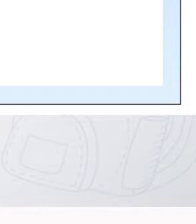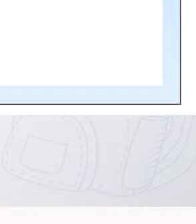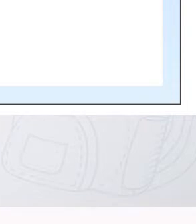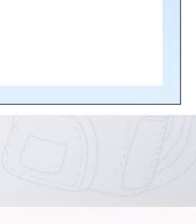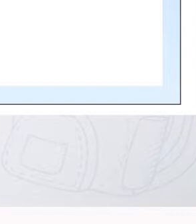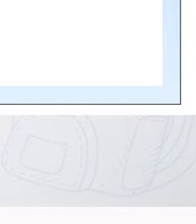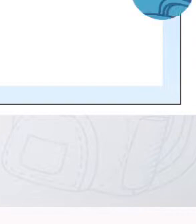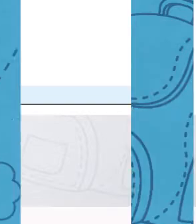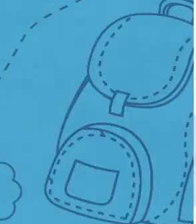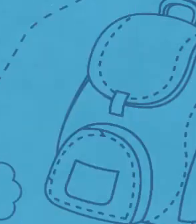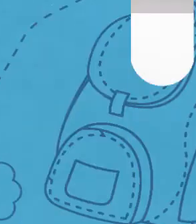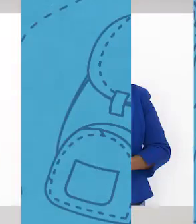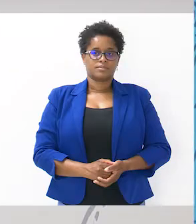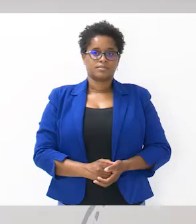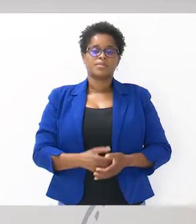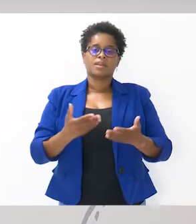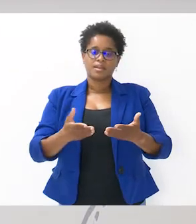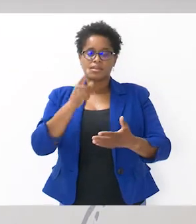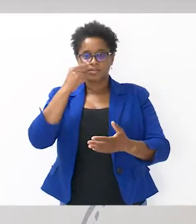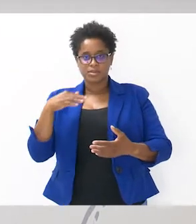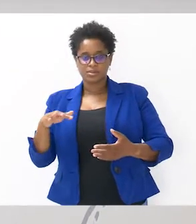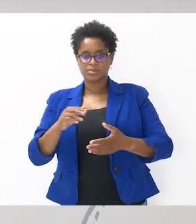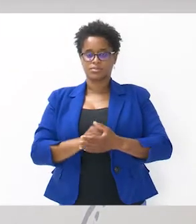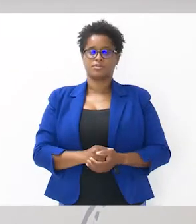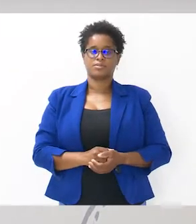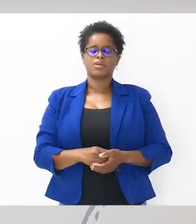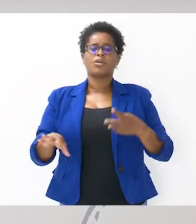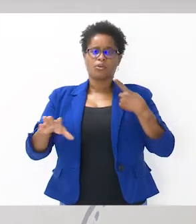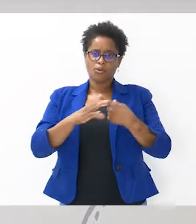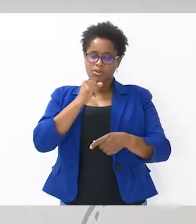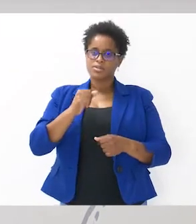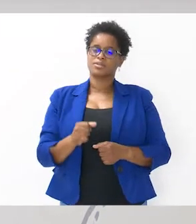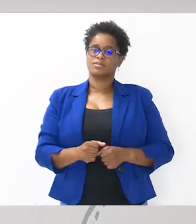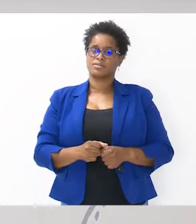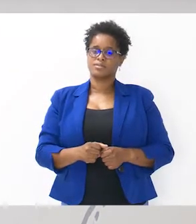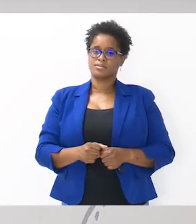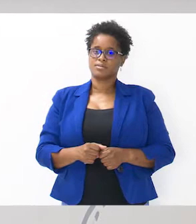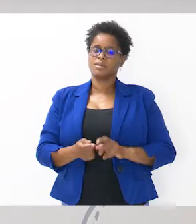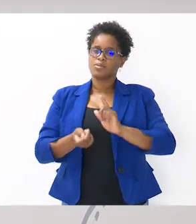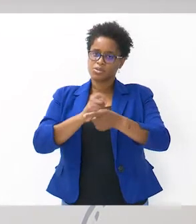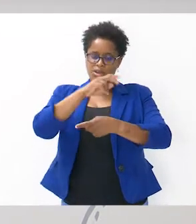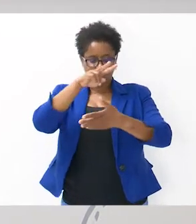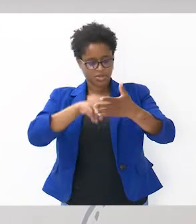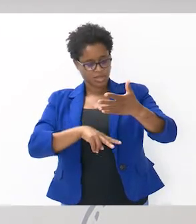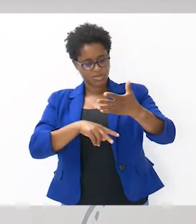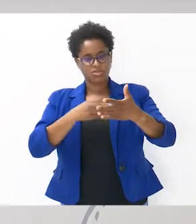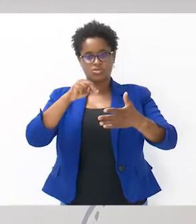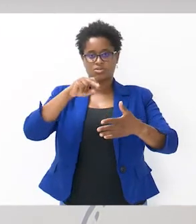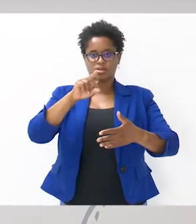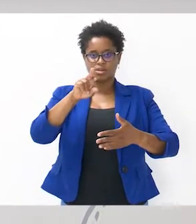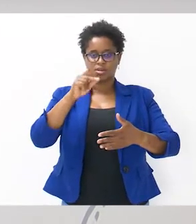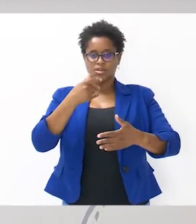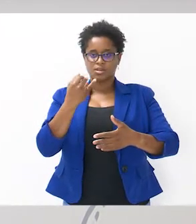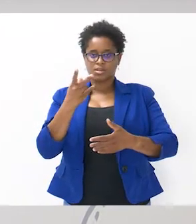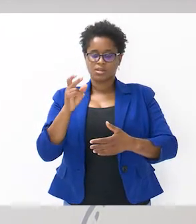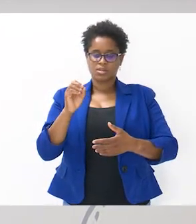E aí, meninos? Conseguiram mudar o texto narrativo para o